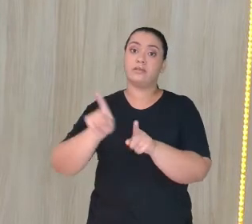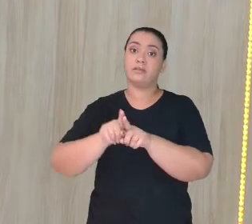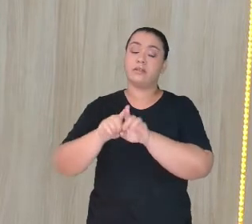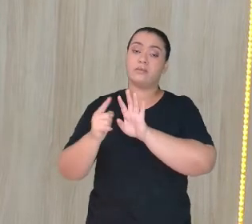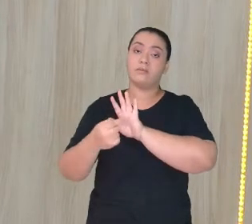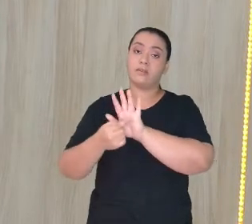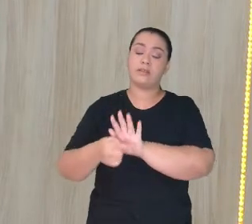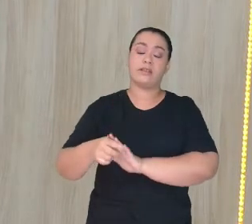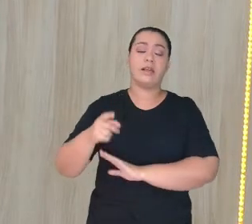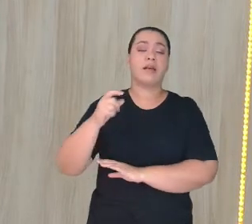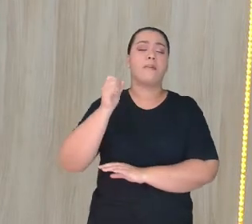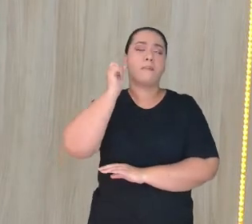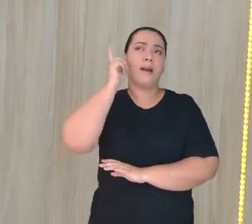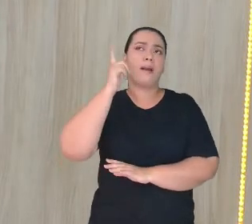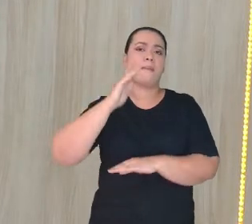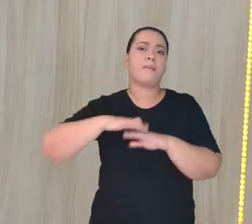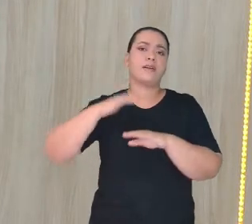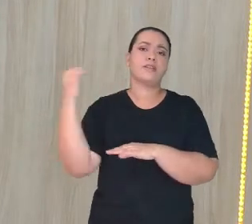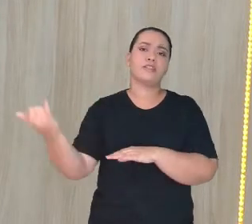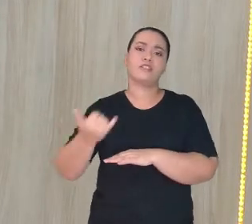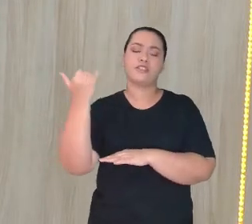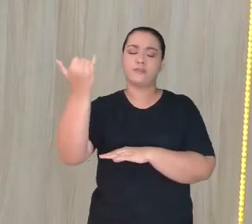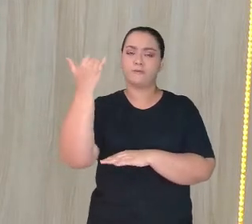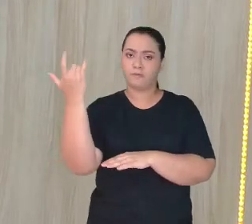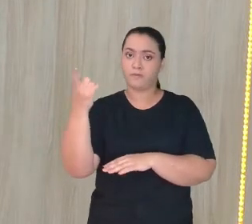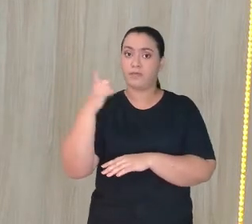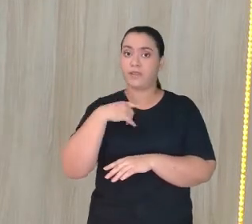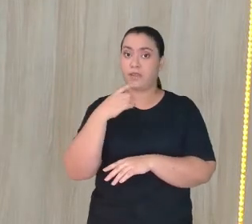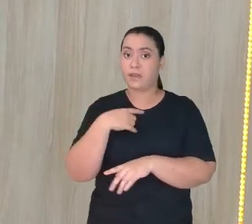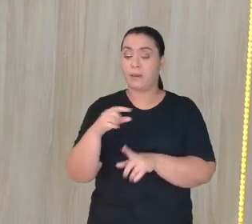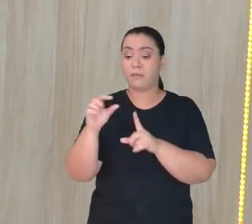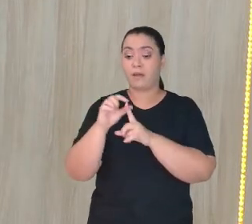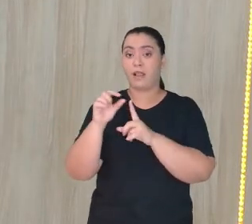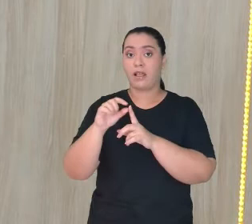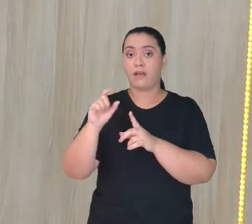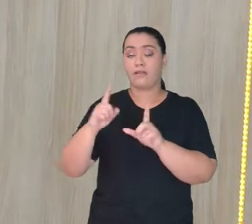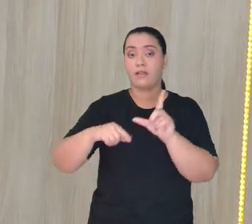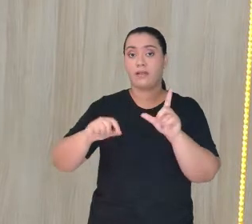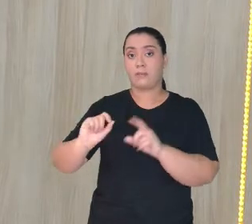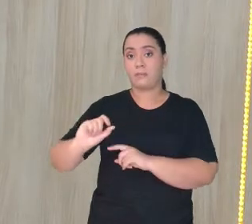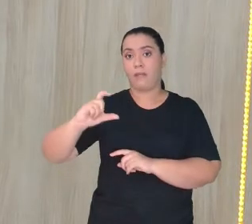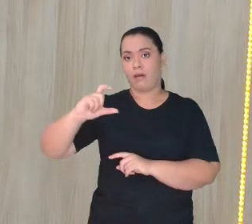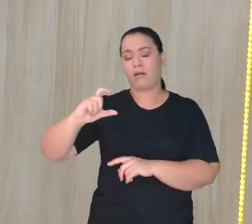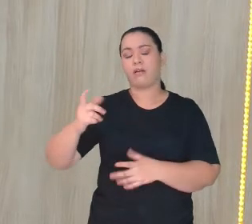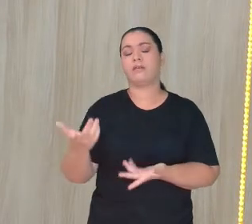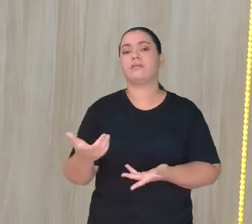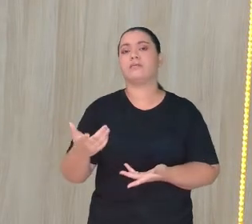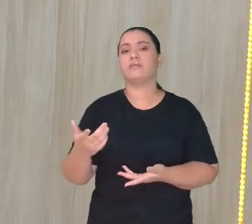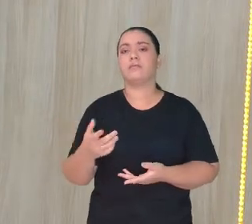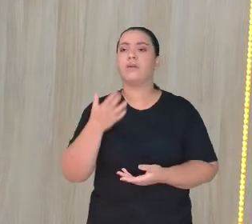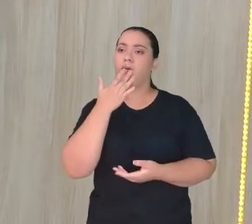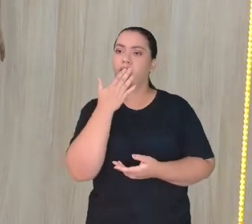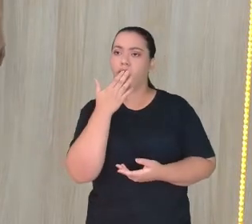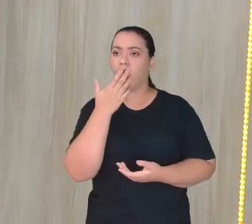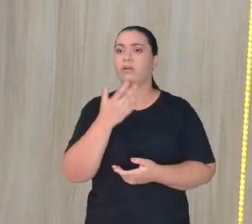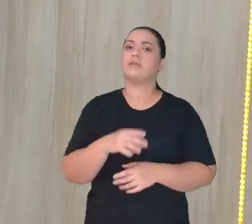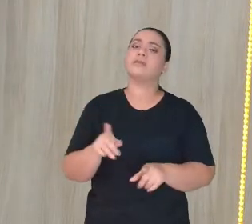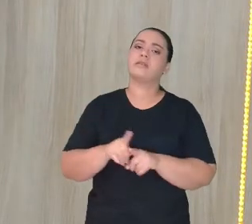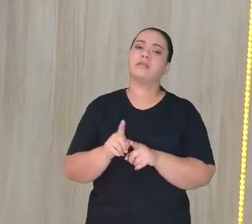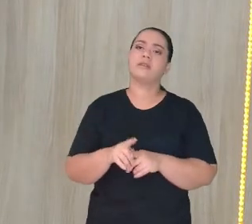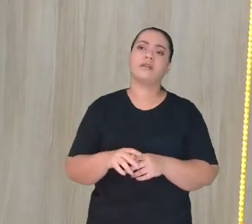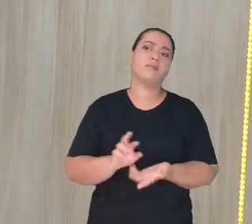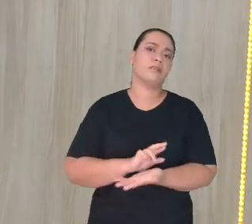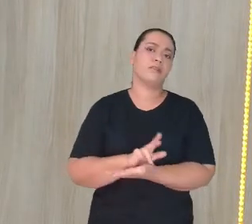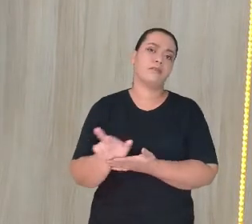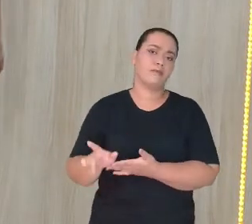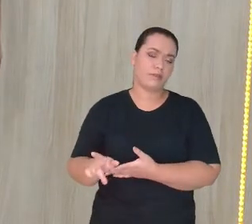ideias mais importantes, com quadro ou palavras em fontes maiores. Então, as fontes podem ser maiúsculas, coloridas ou de diferentes